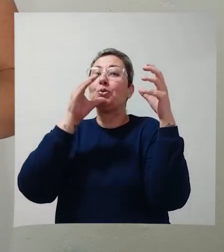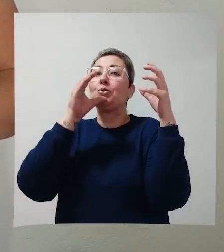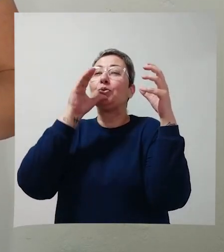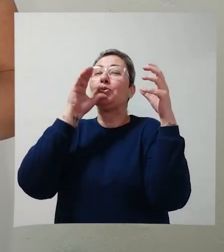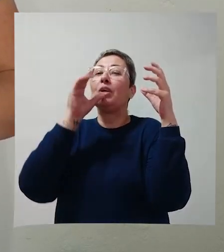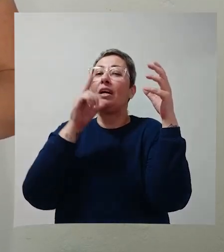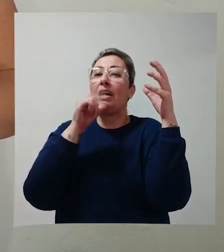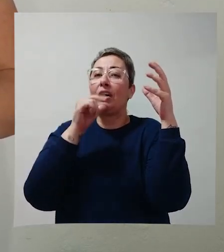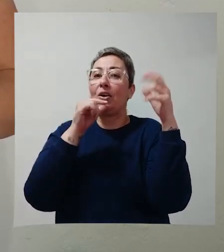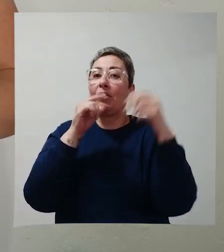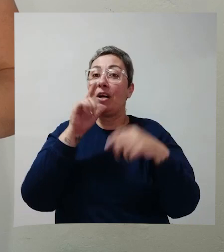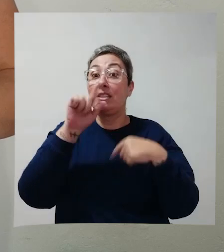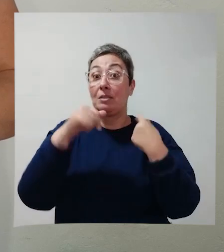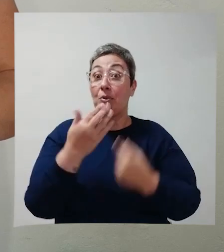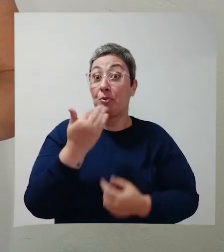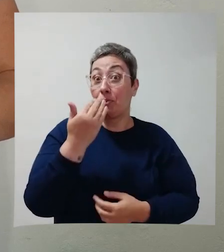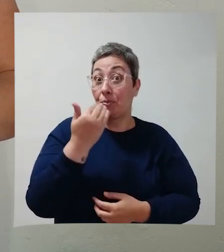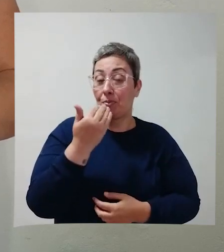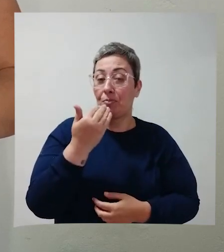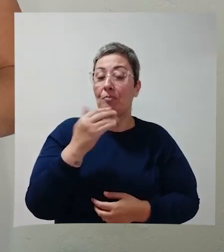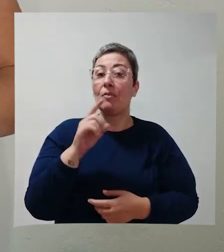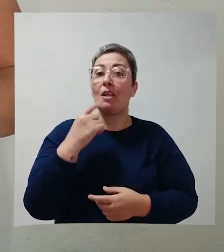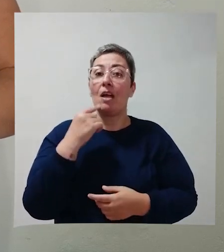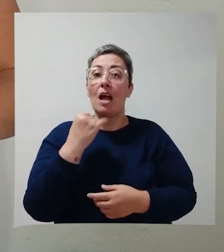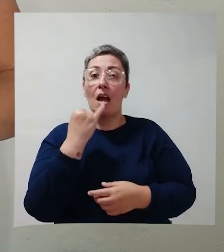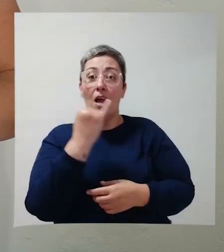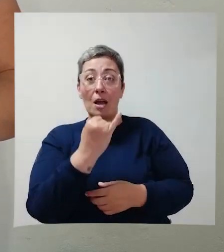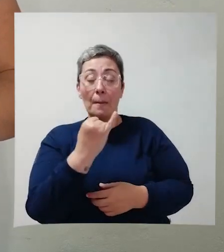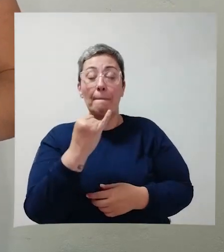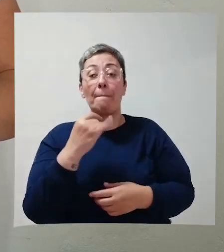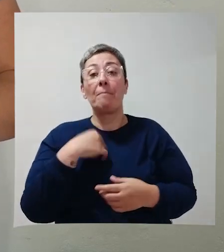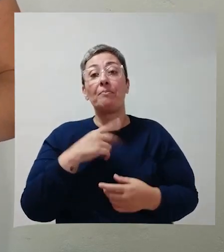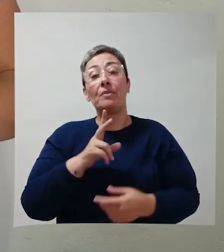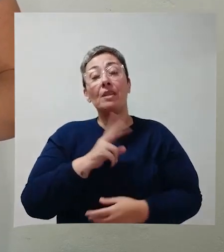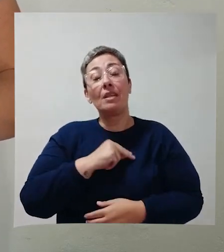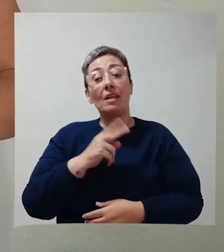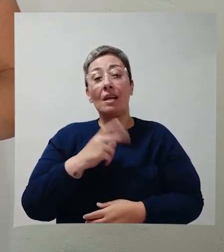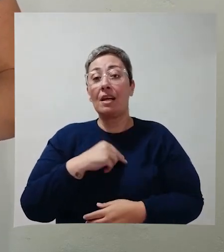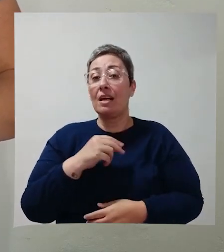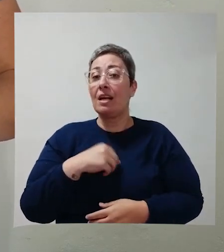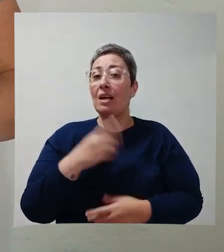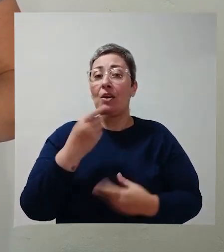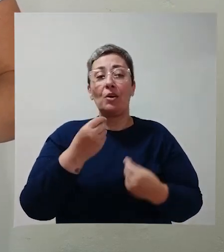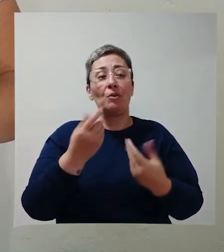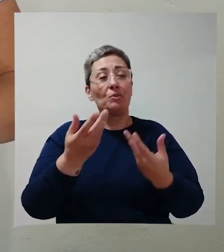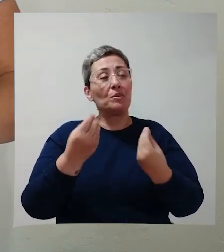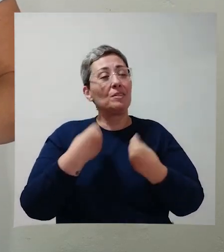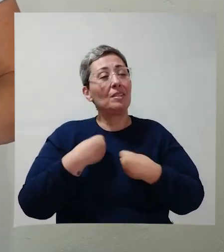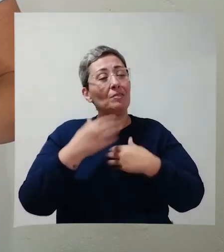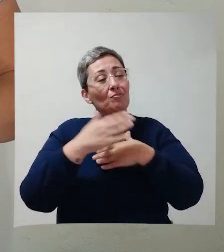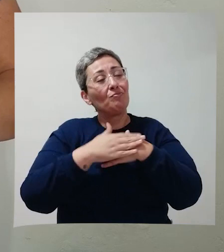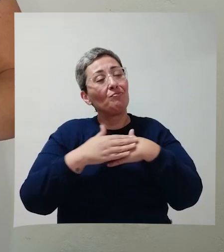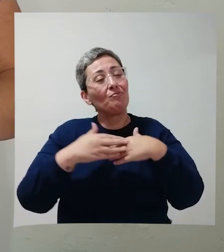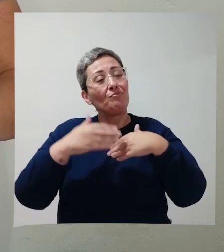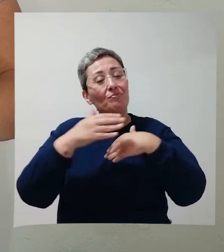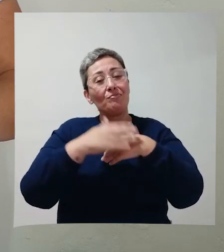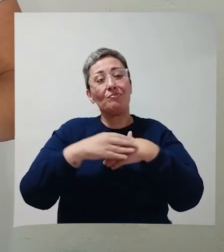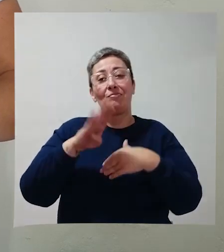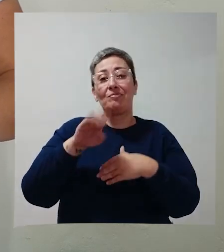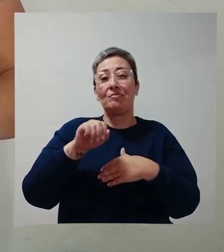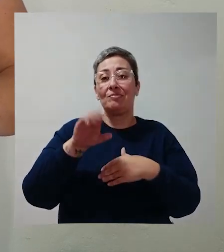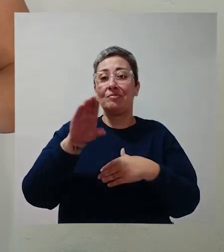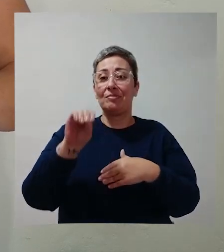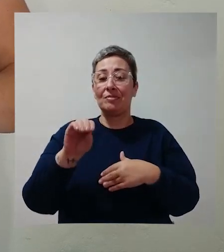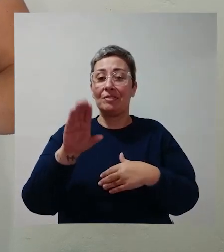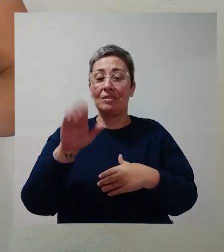a água e depois comeu. E falou assim: Nossa, como você é gentil,